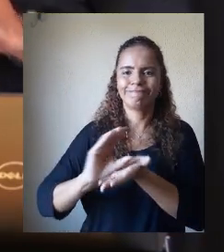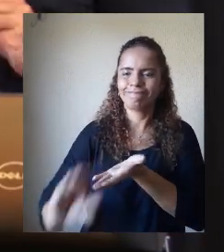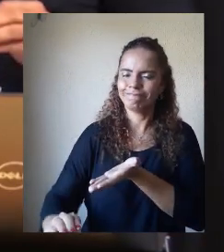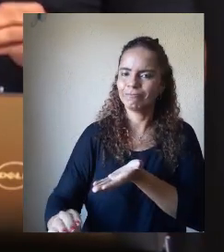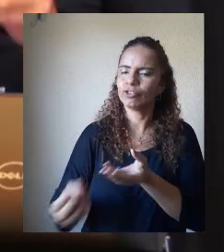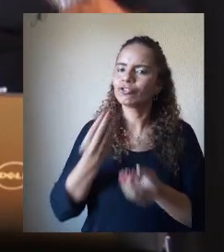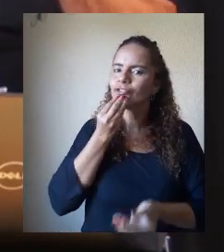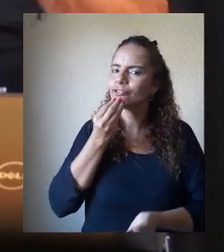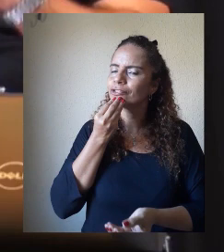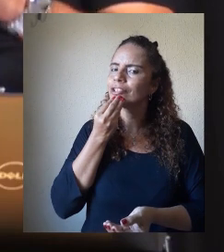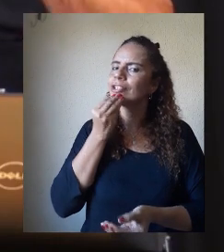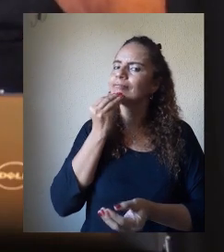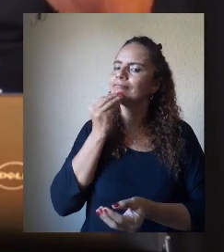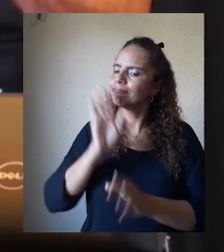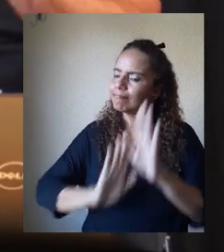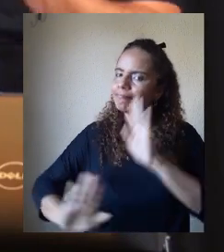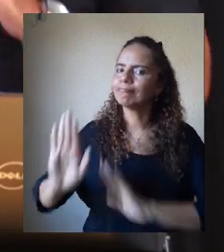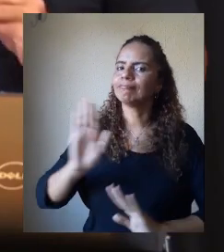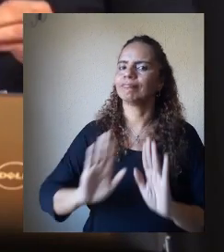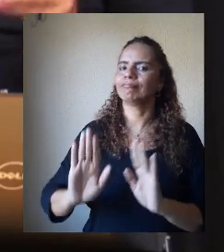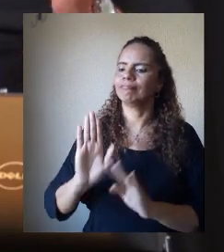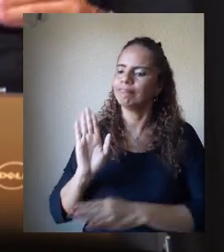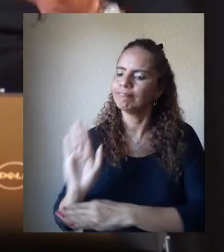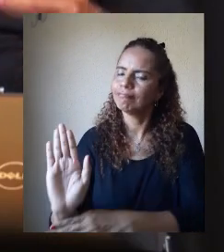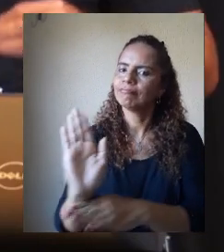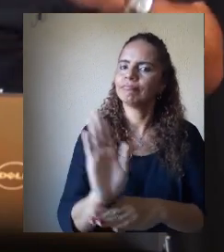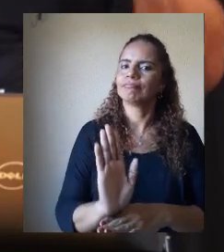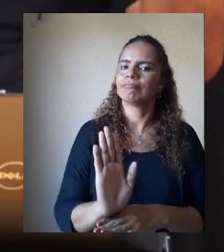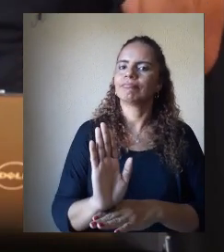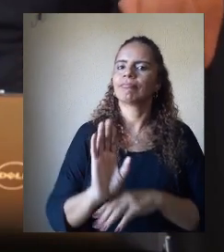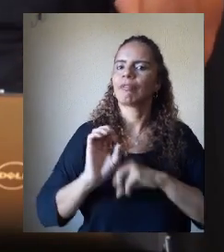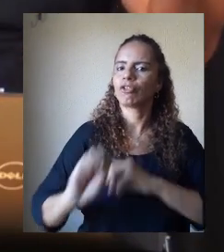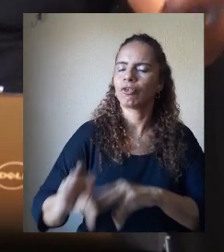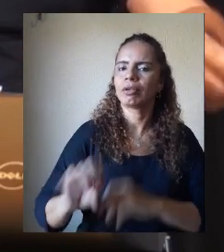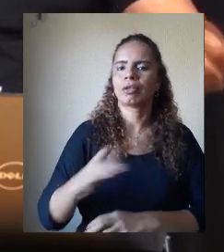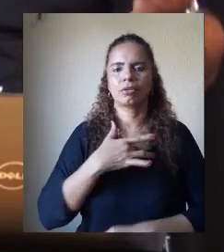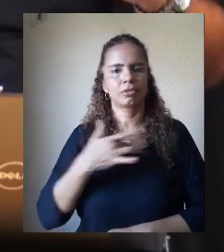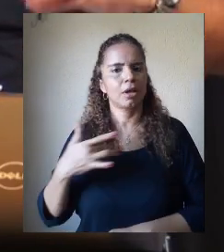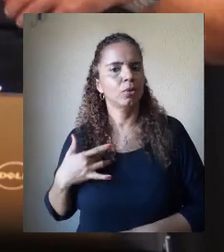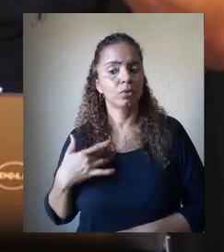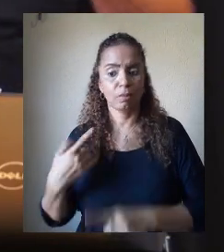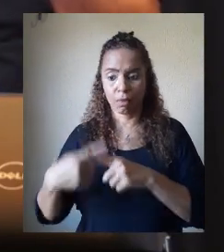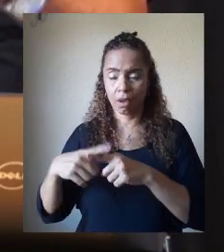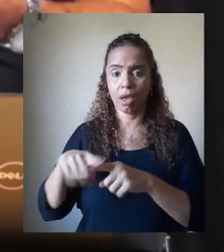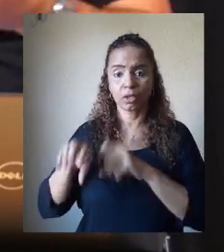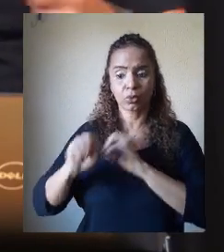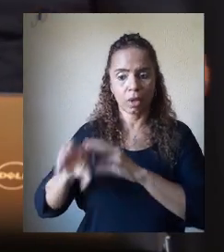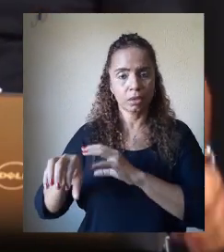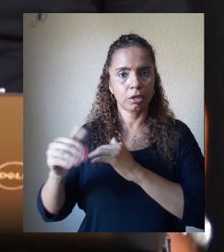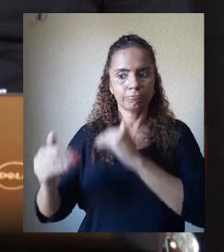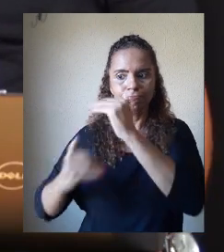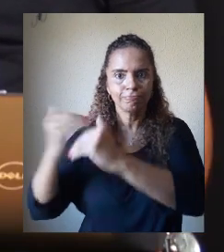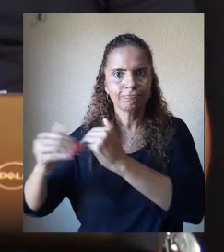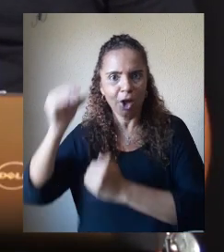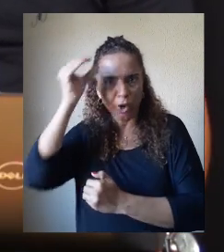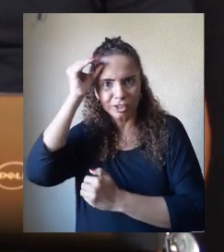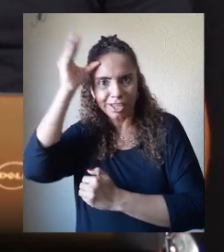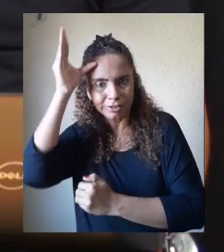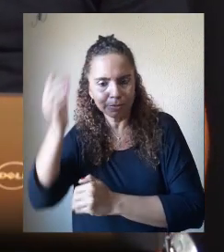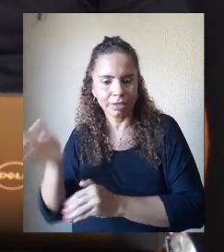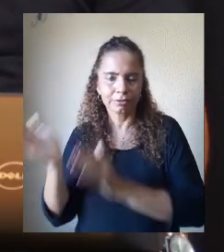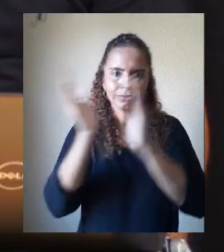mais cuidado a educação e a saúde, nós teríamos mais capacidade de informar e mais capacidade de